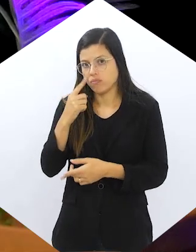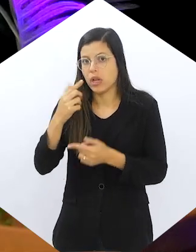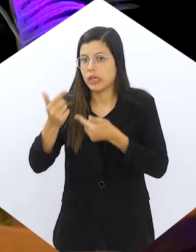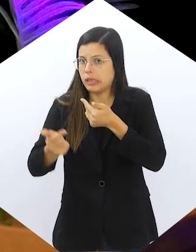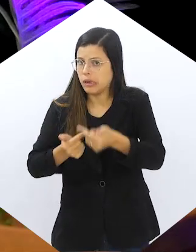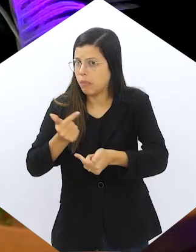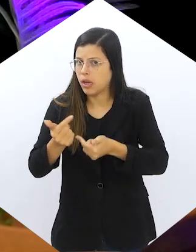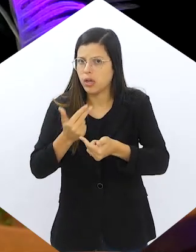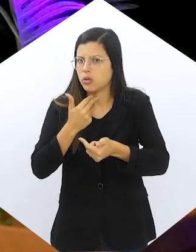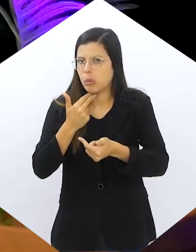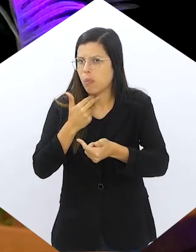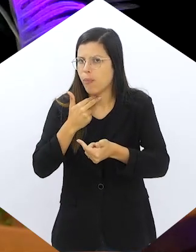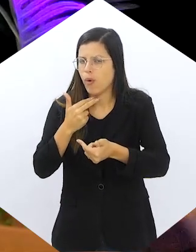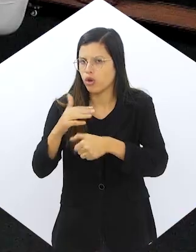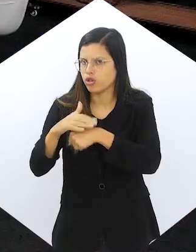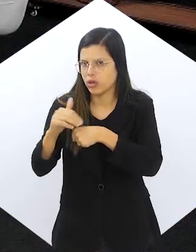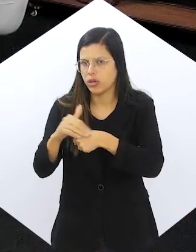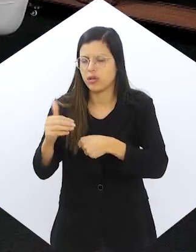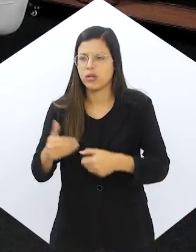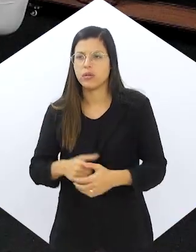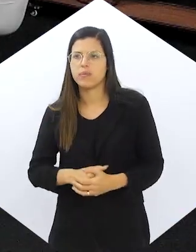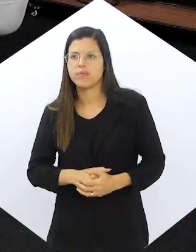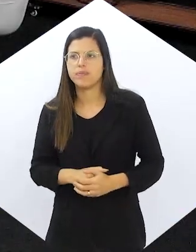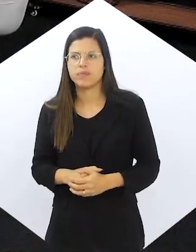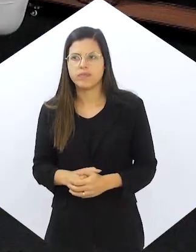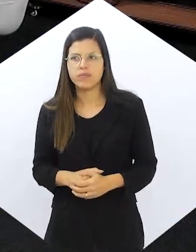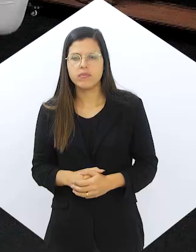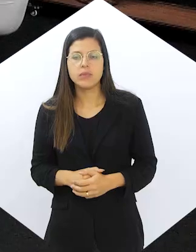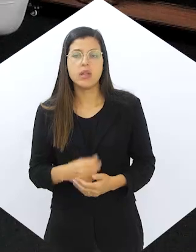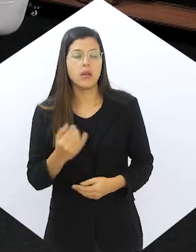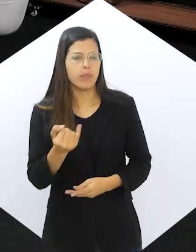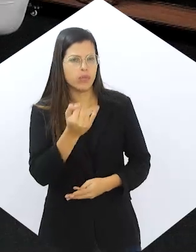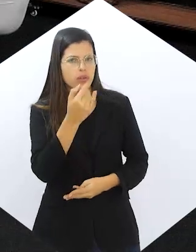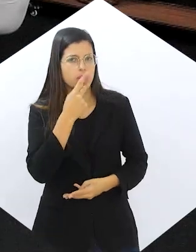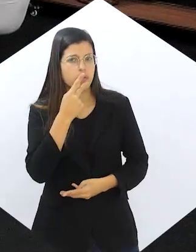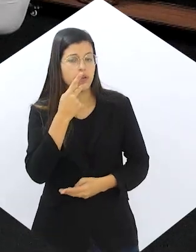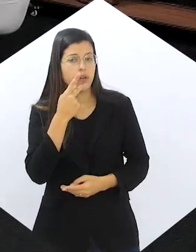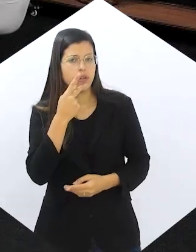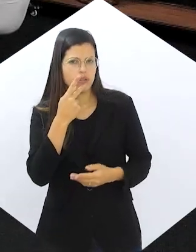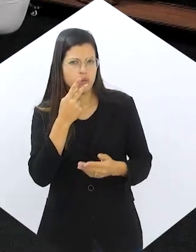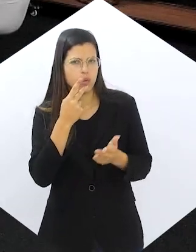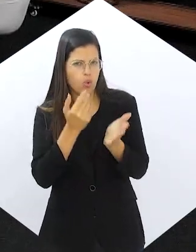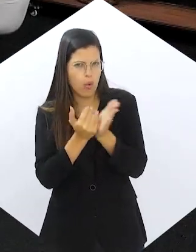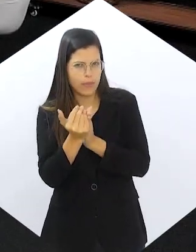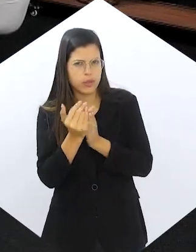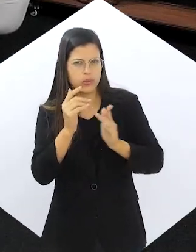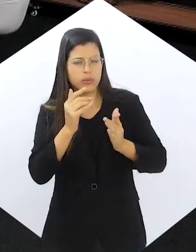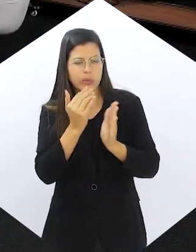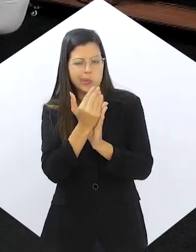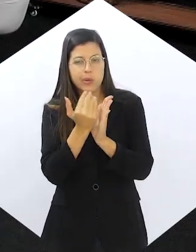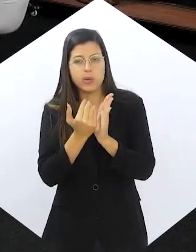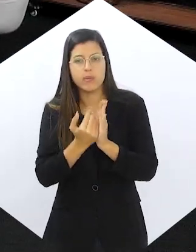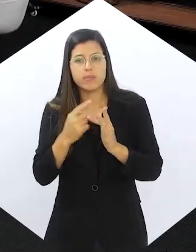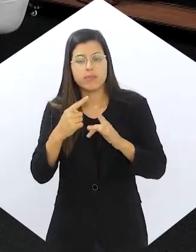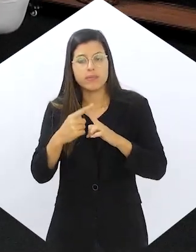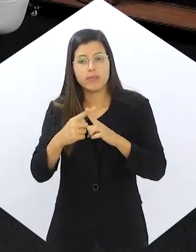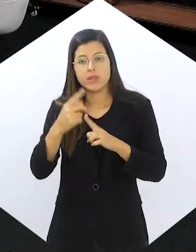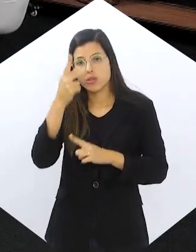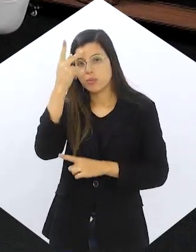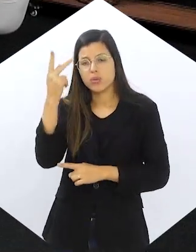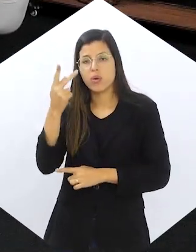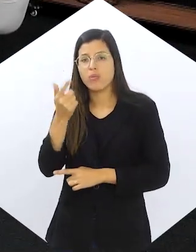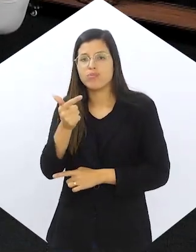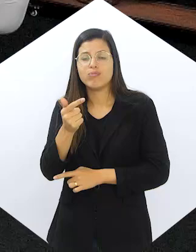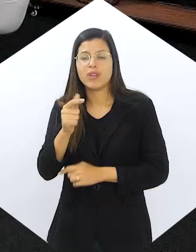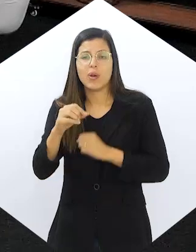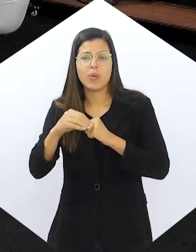falar. E não tem problema nenhum. É importante falar sobre isso, a gente falou até no início do programa, porque as pessoas não têm ainda muito conhecimento,